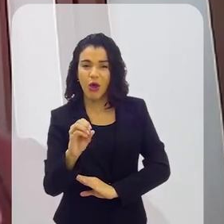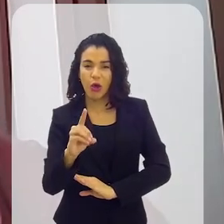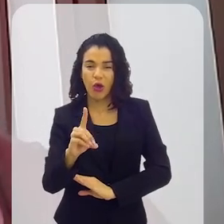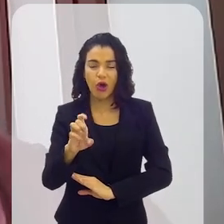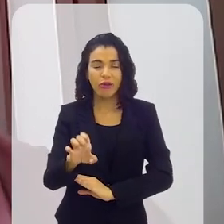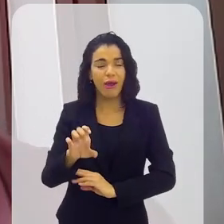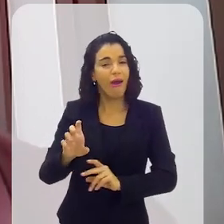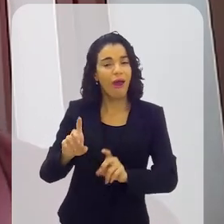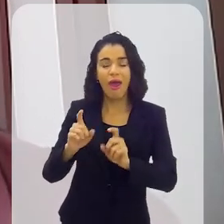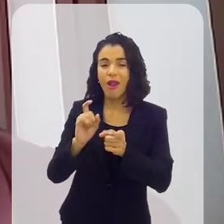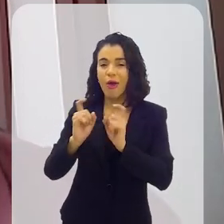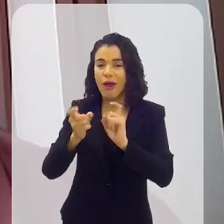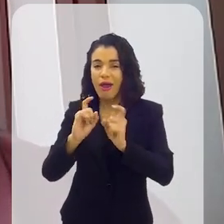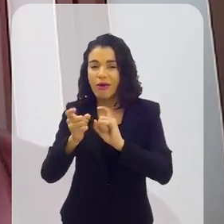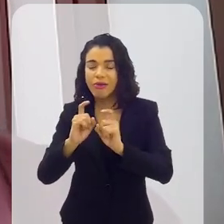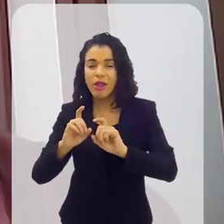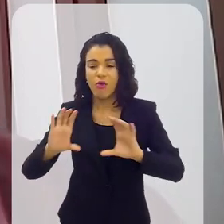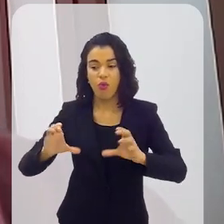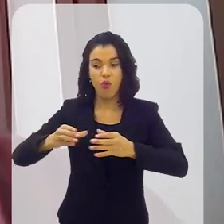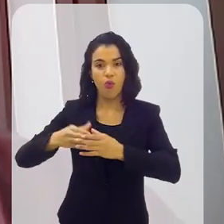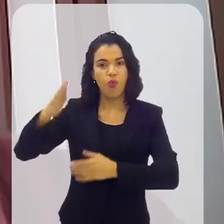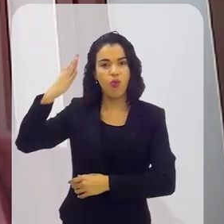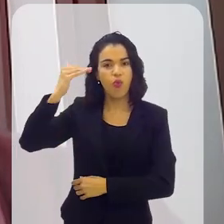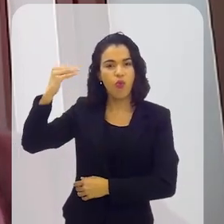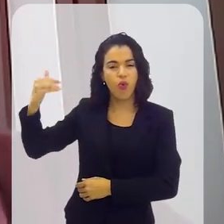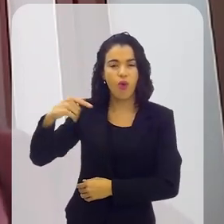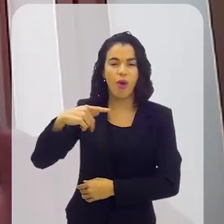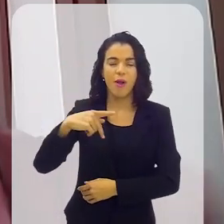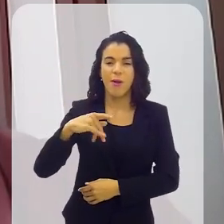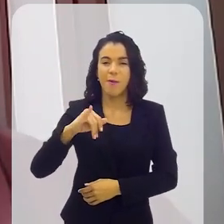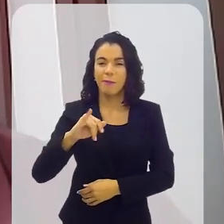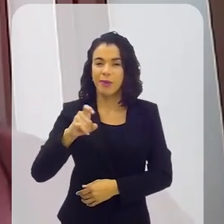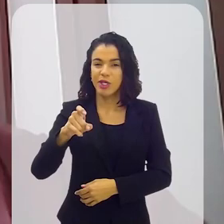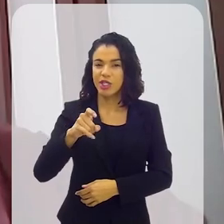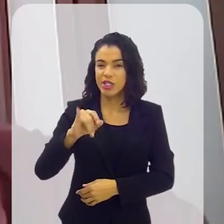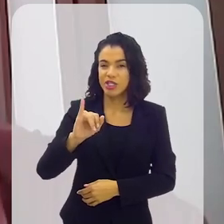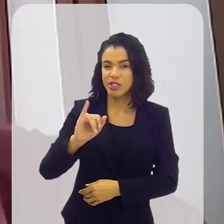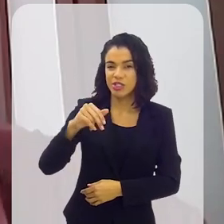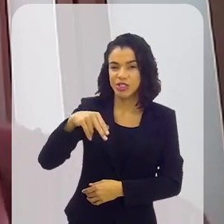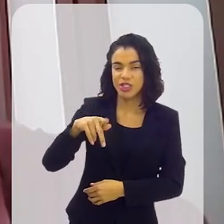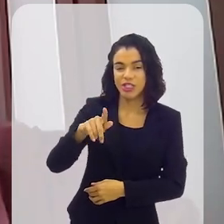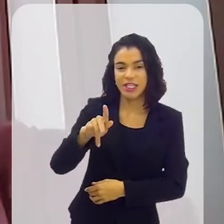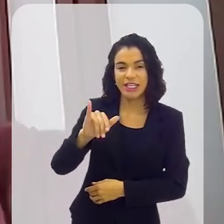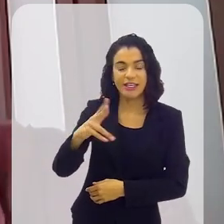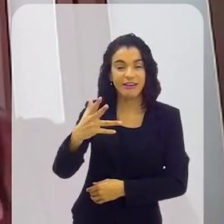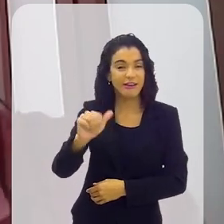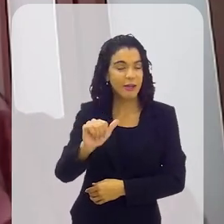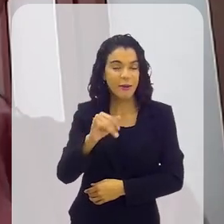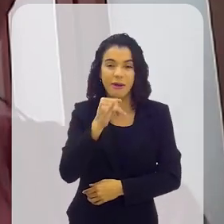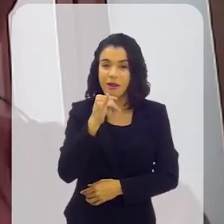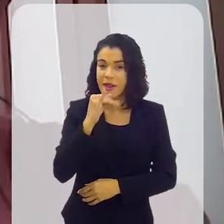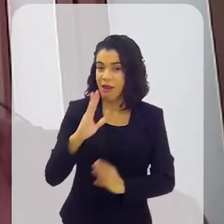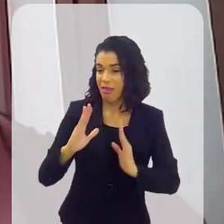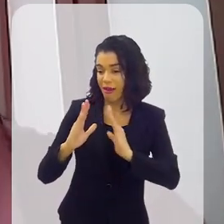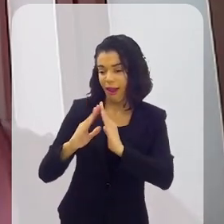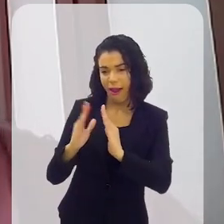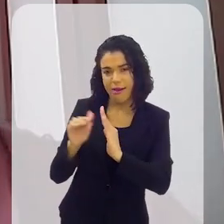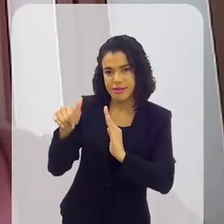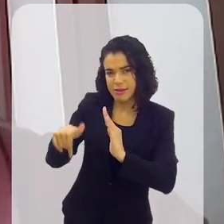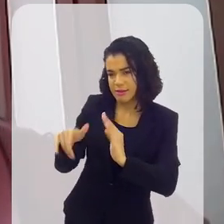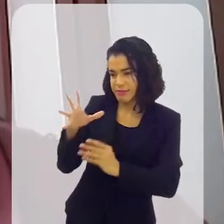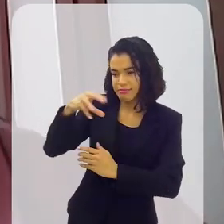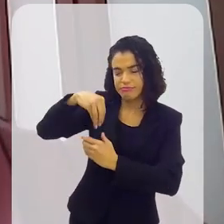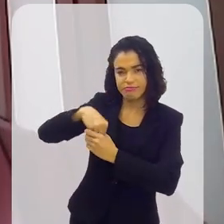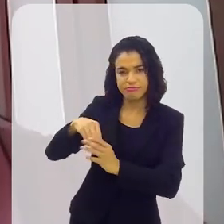era reunião de feras como Donga, como Pixinguinha e tantos outros na casa deles. Então eles faziam aquilo lá,